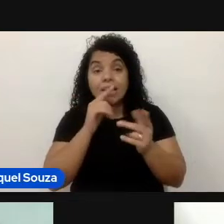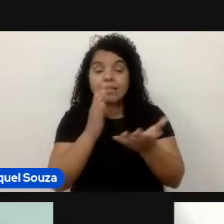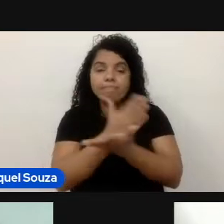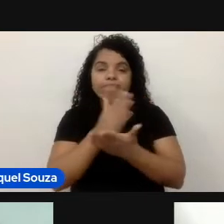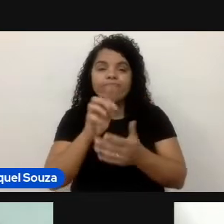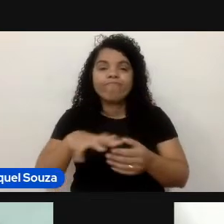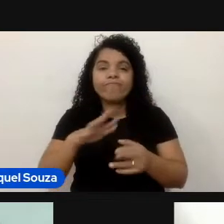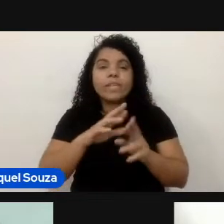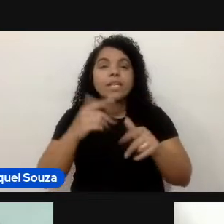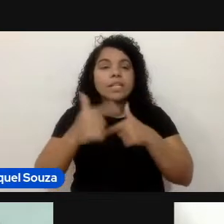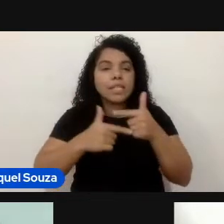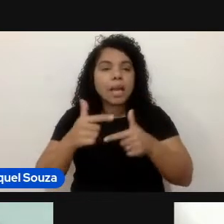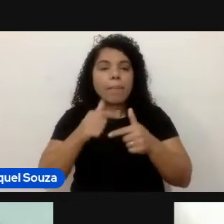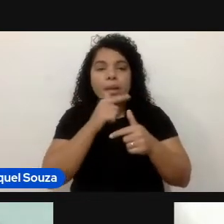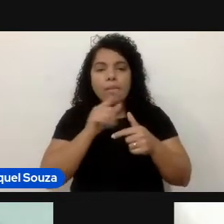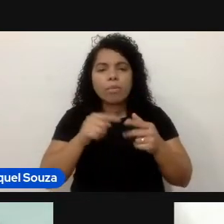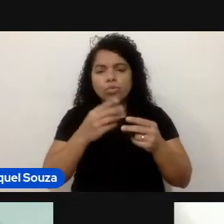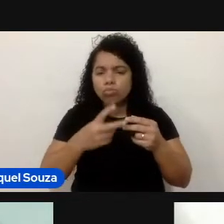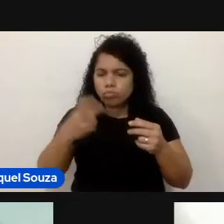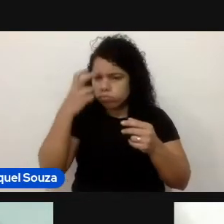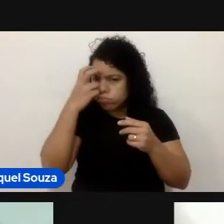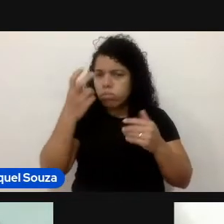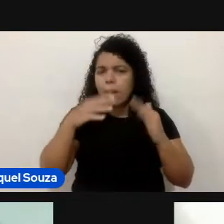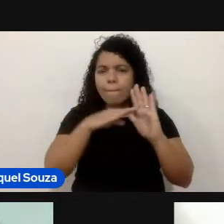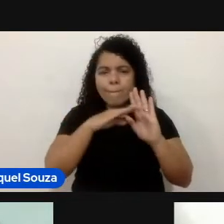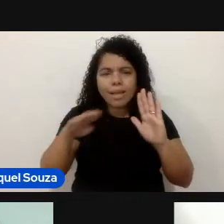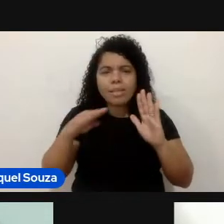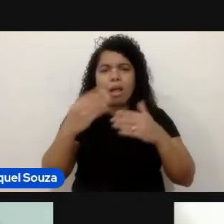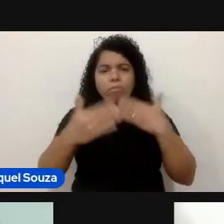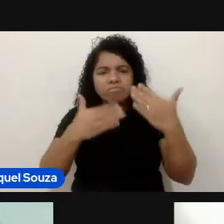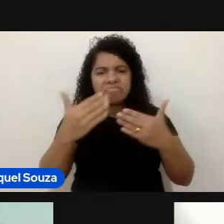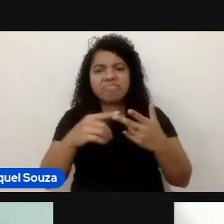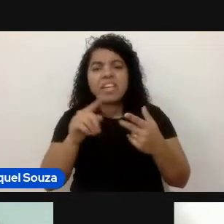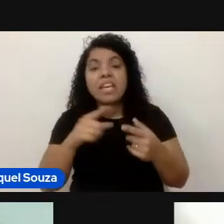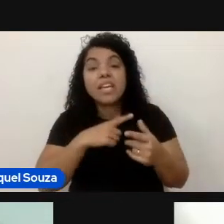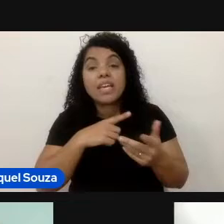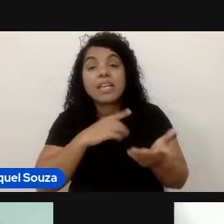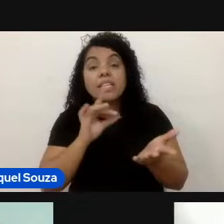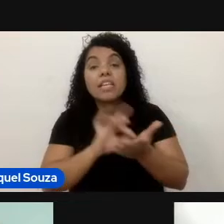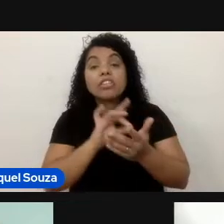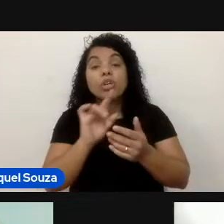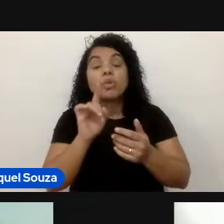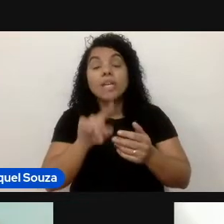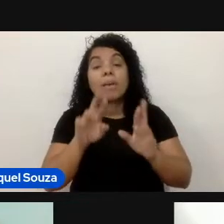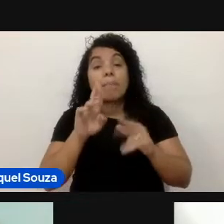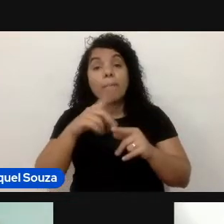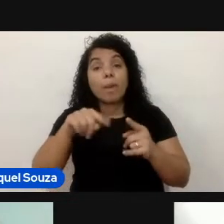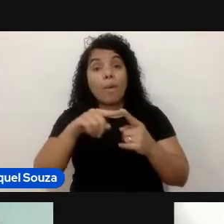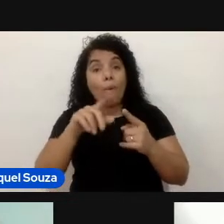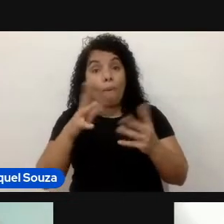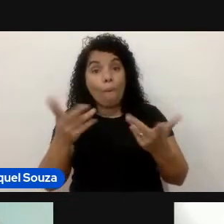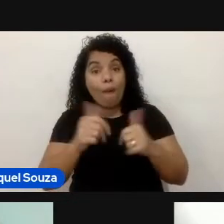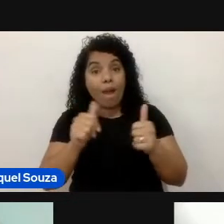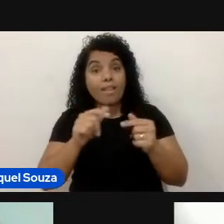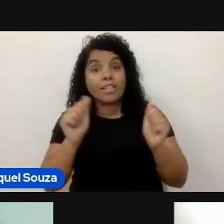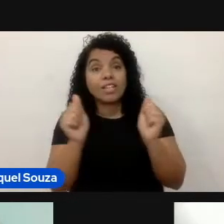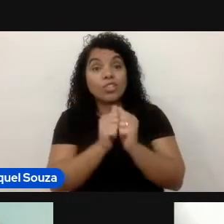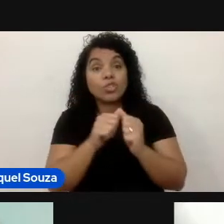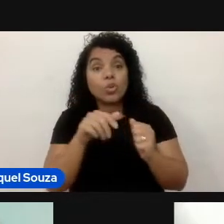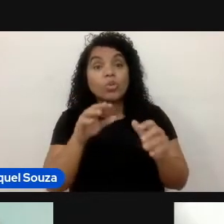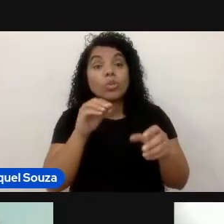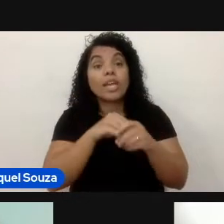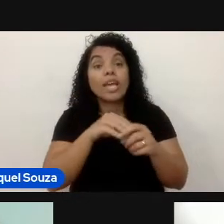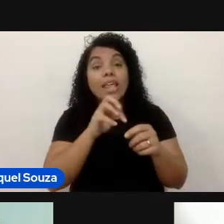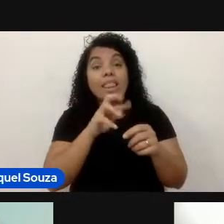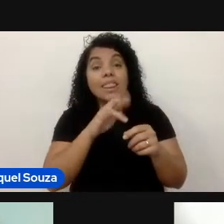muito mais numa questão de aculturamento, padronizações e deixando realmente o papel de qualidade junto da tribo, junto da squad, junto